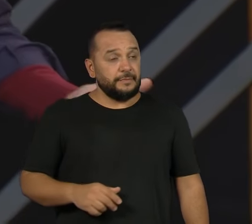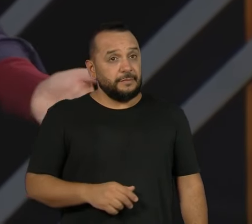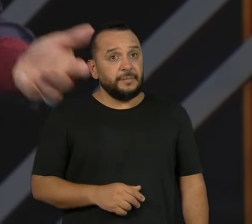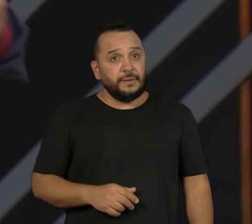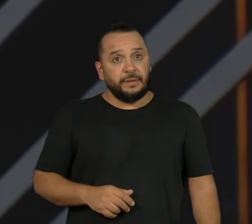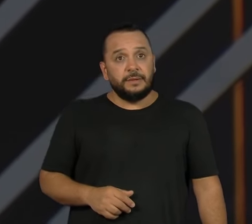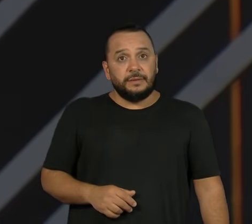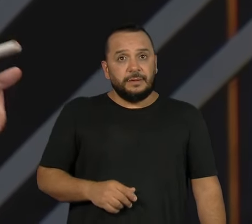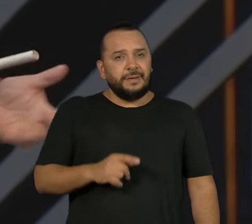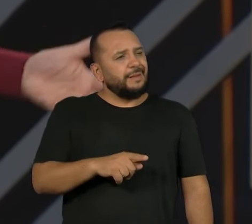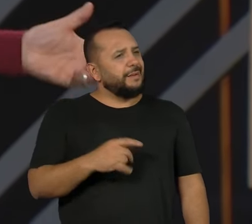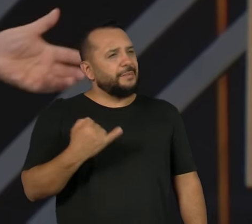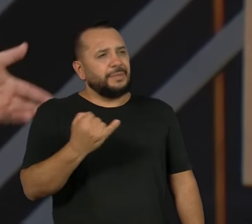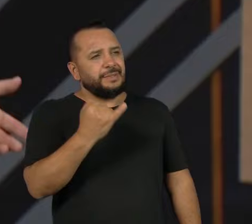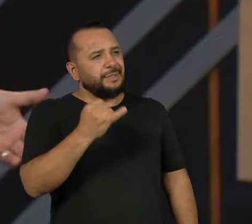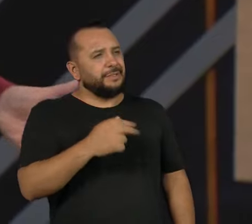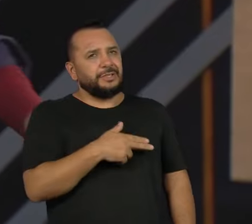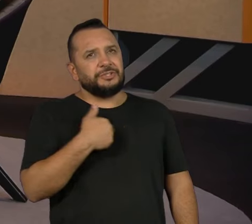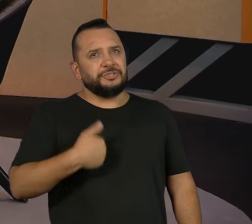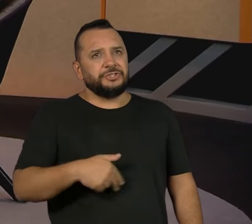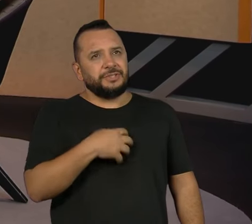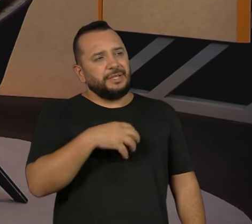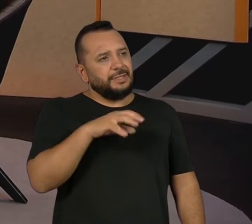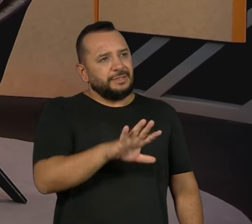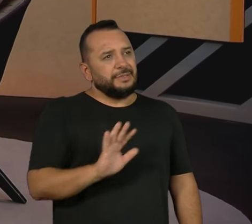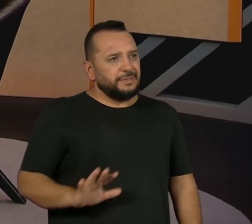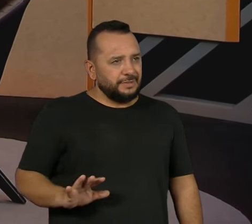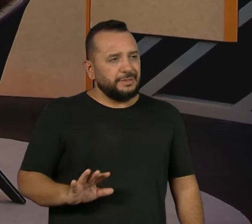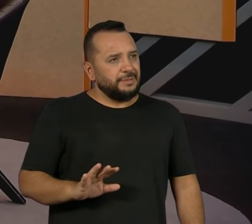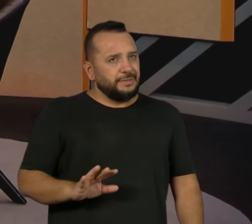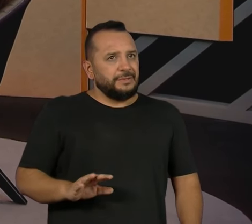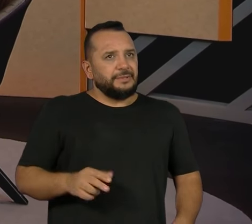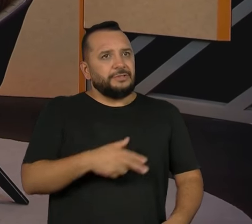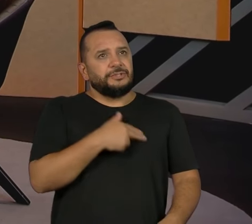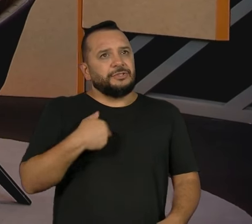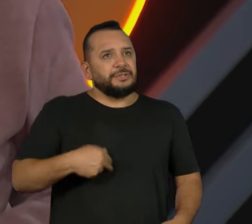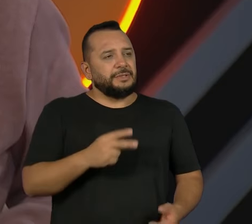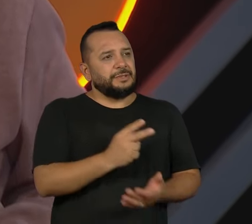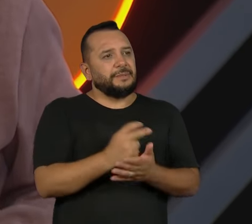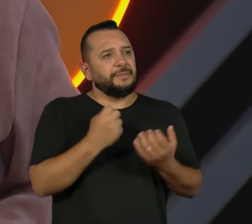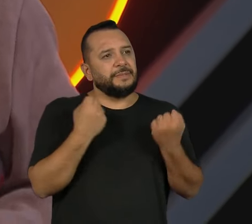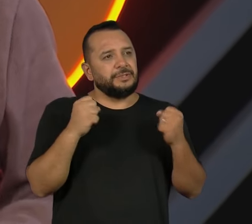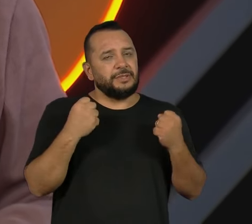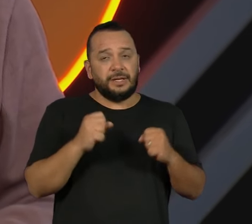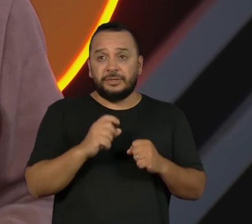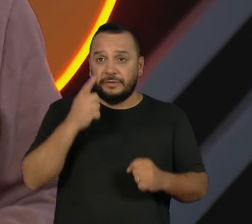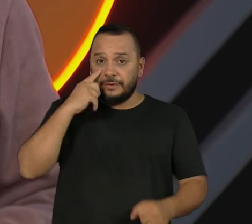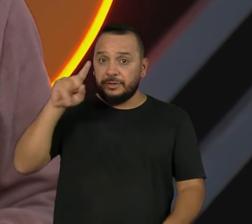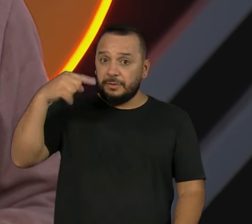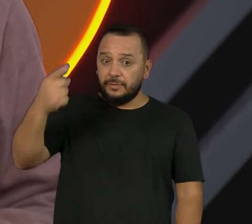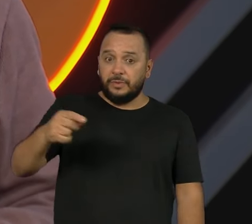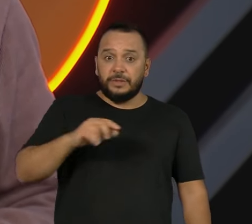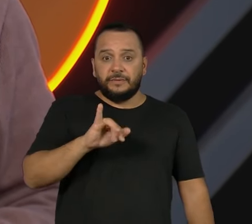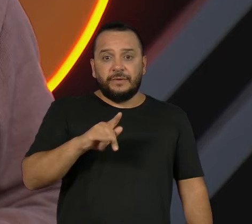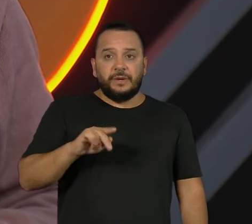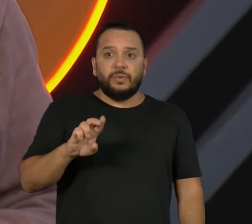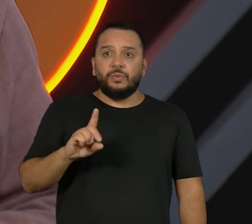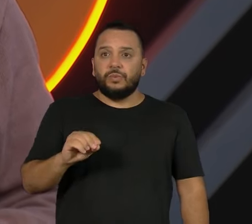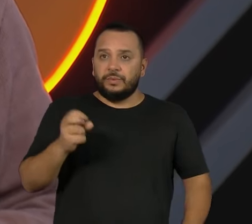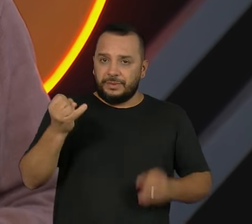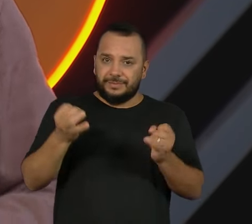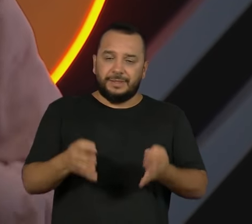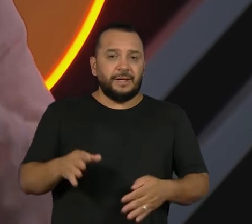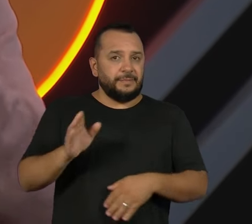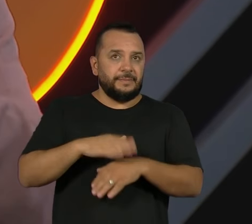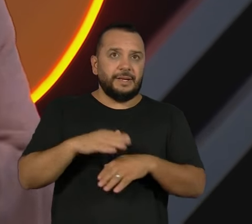ferramenta milenar. Chinês não faz ginástica sem bastão. Daqui a pouco o Ivaldo vai contar